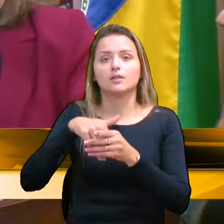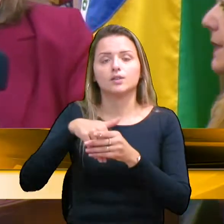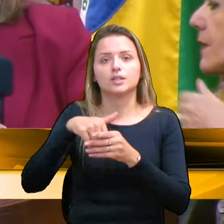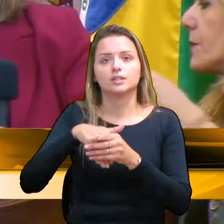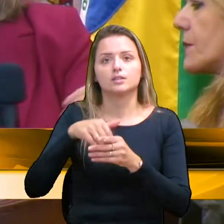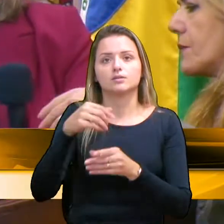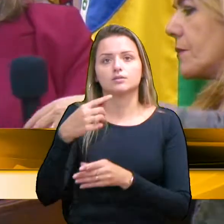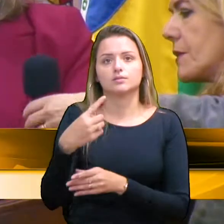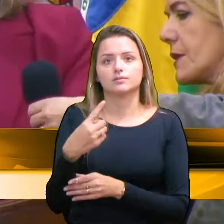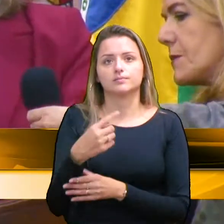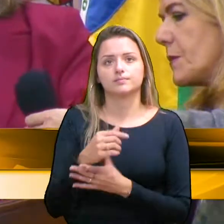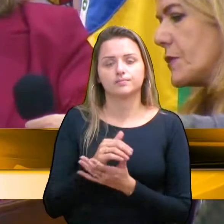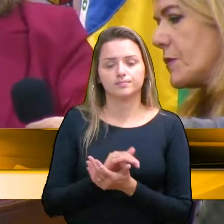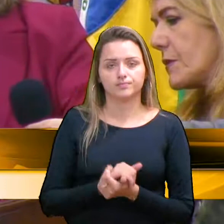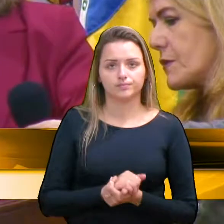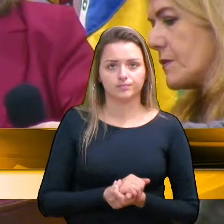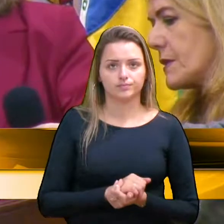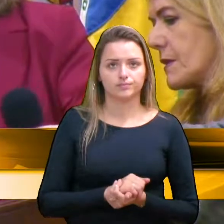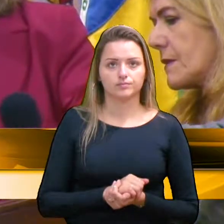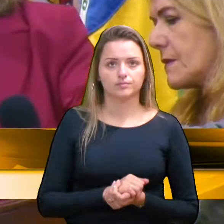172.